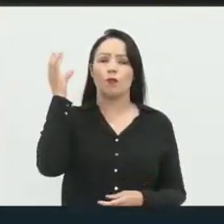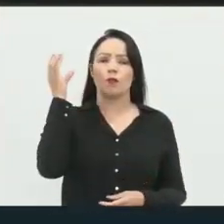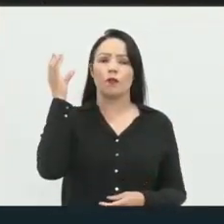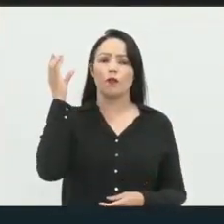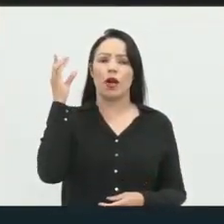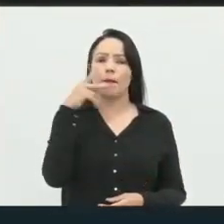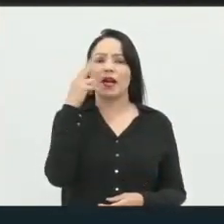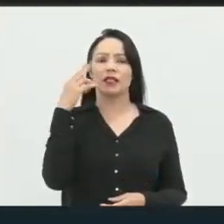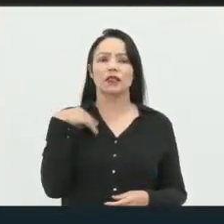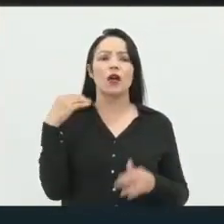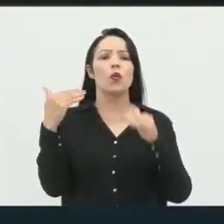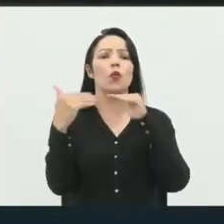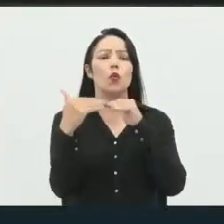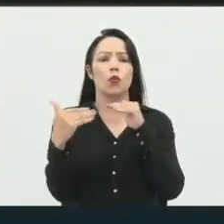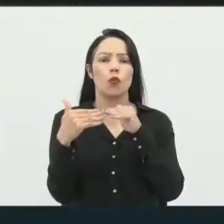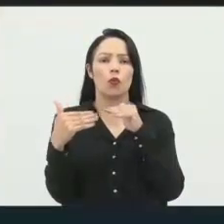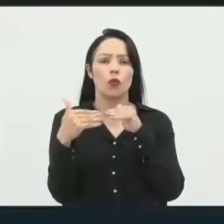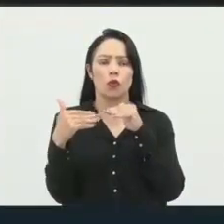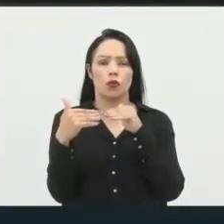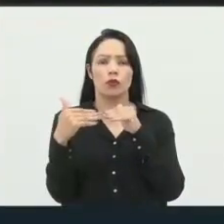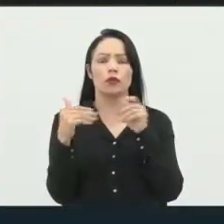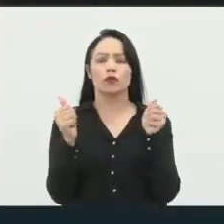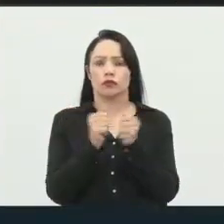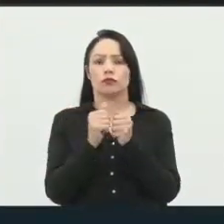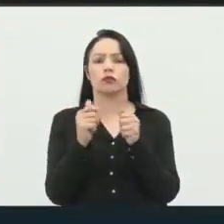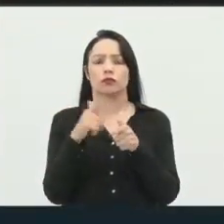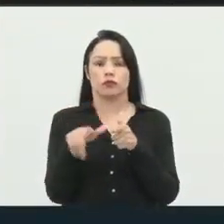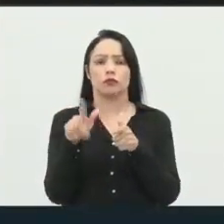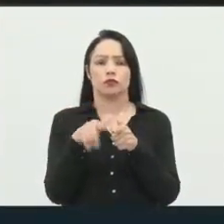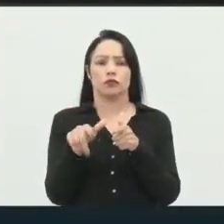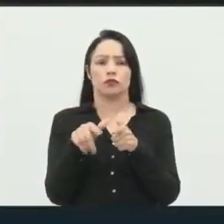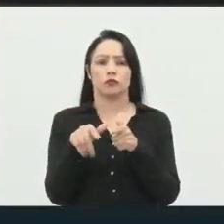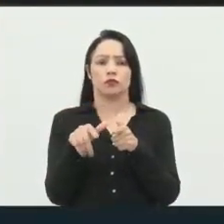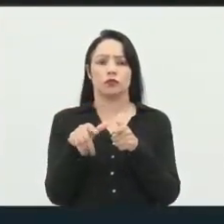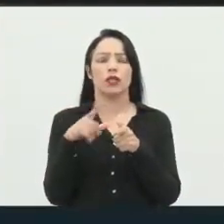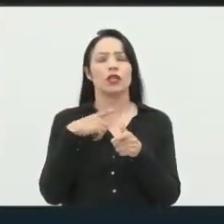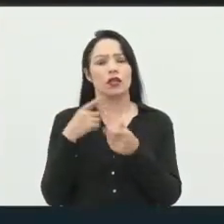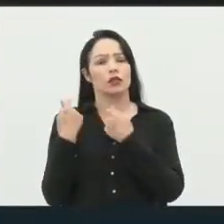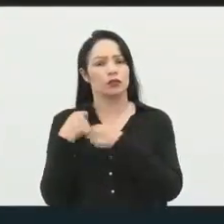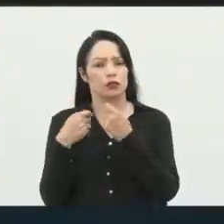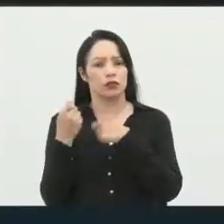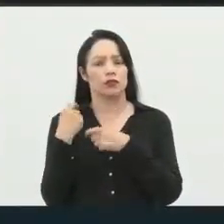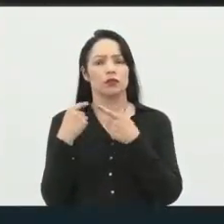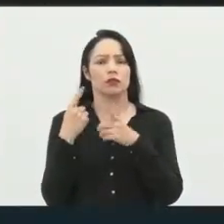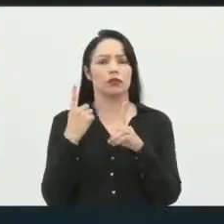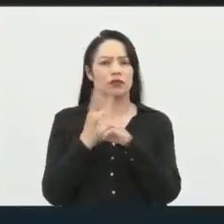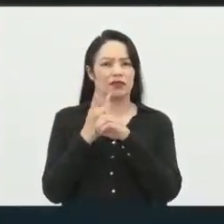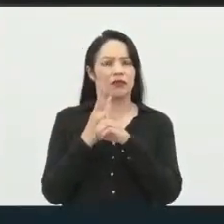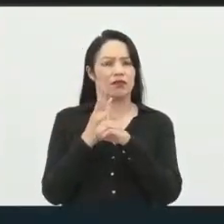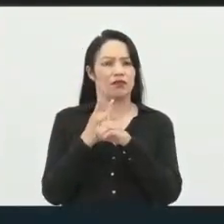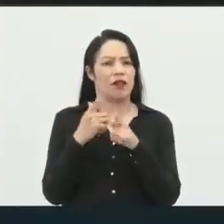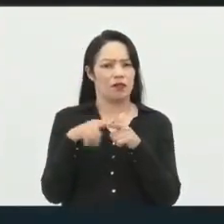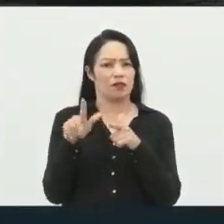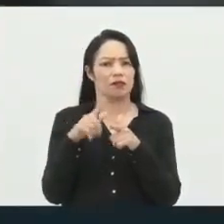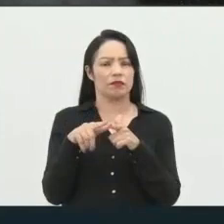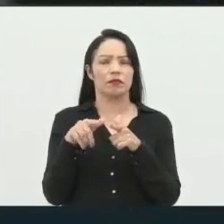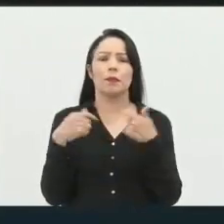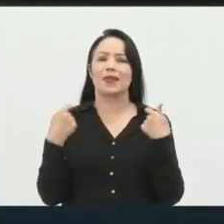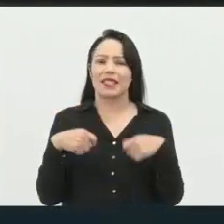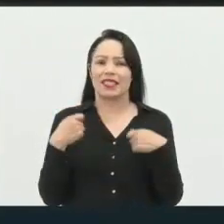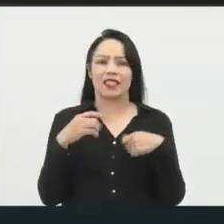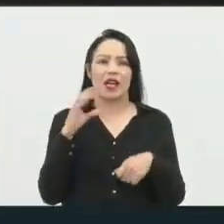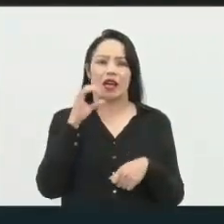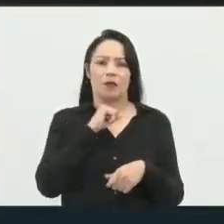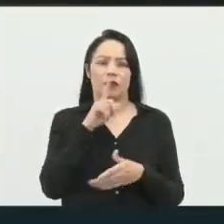conivente junto com o problema diz pegou a administração pegou os problemas deveria ter